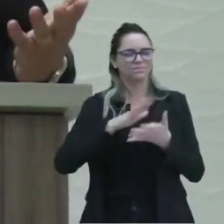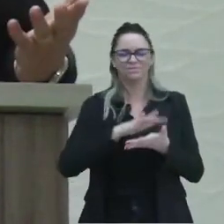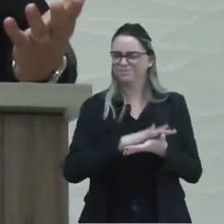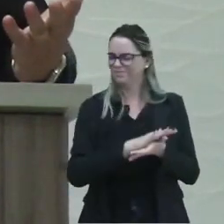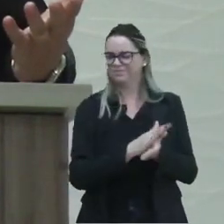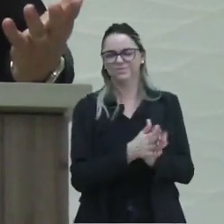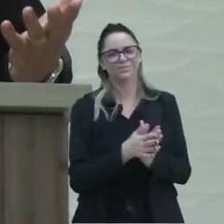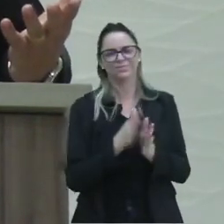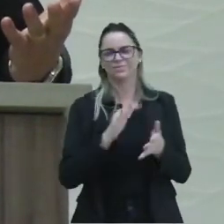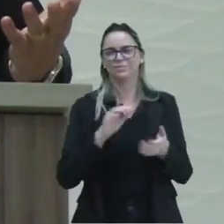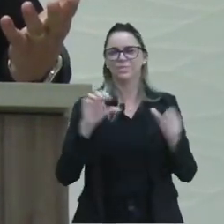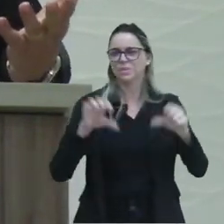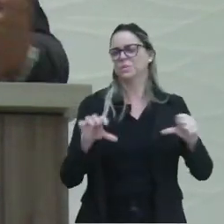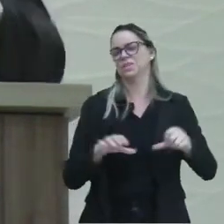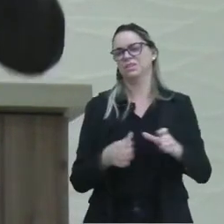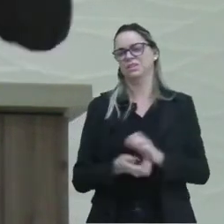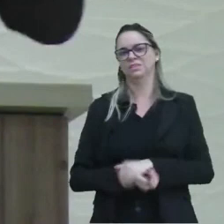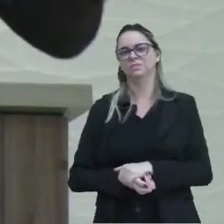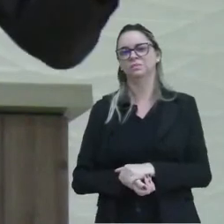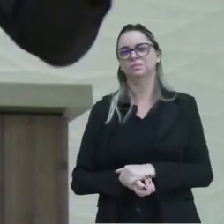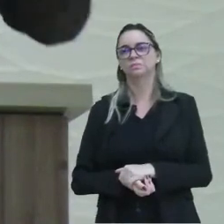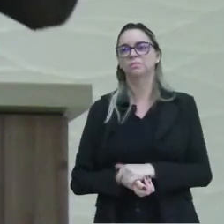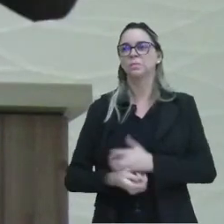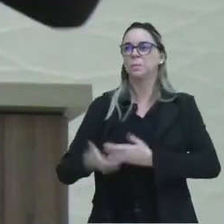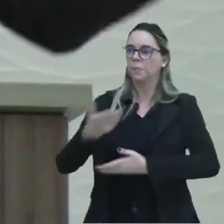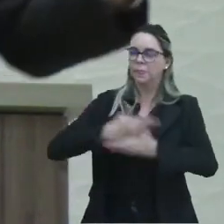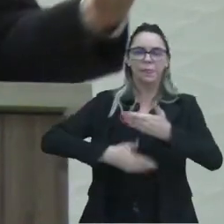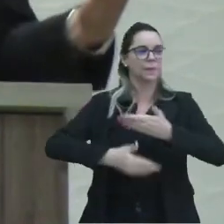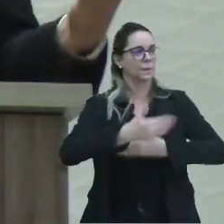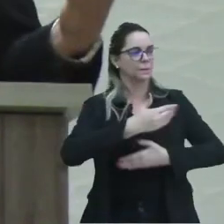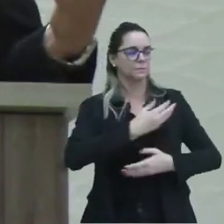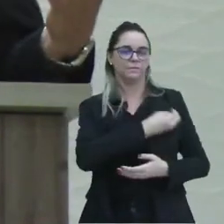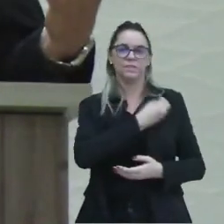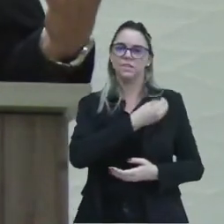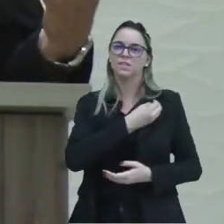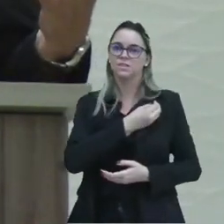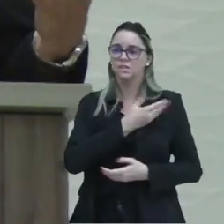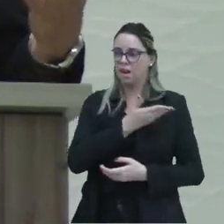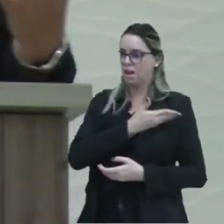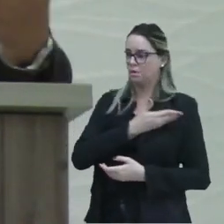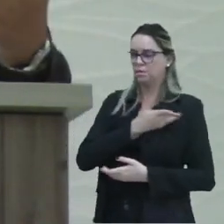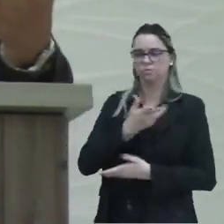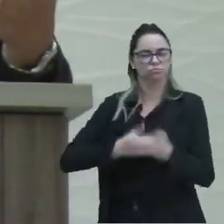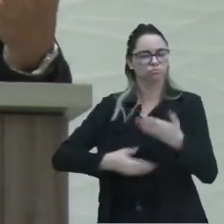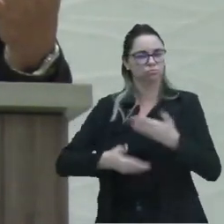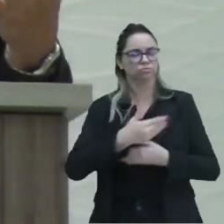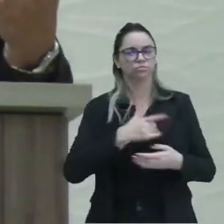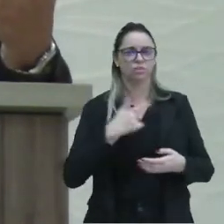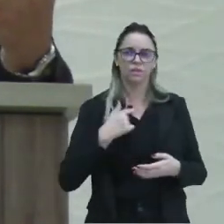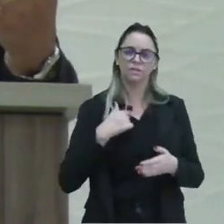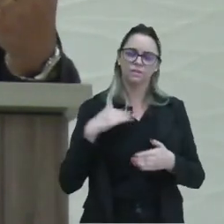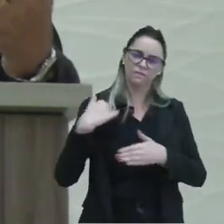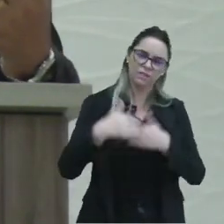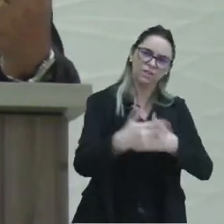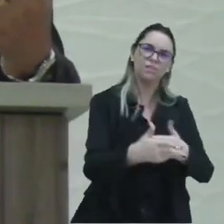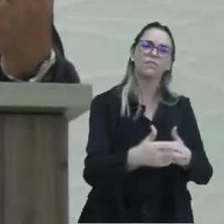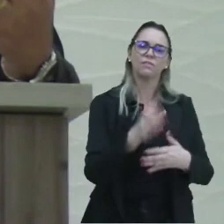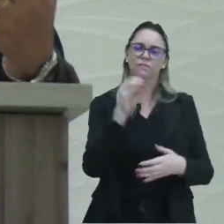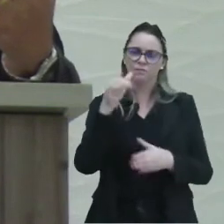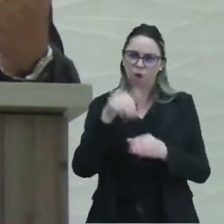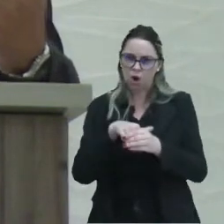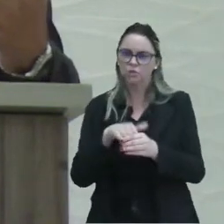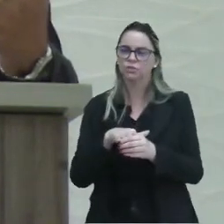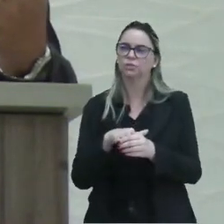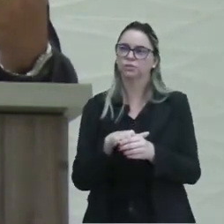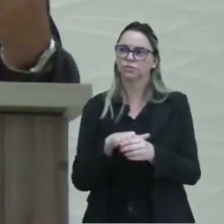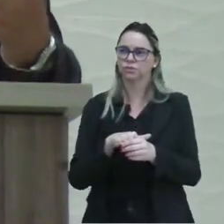mais, certo? Até a convivência dos próprios colegas, tá bom? Então eu vou seguir o voto do nosso